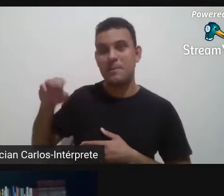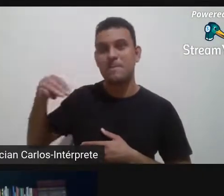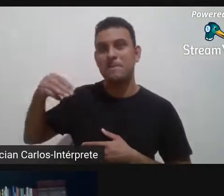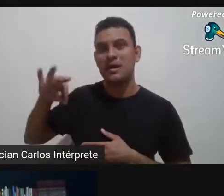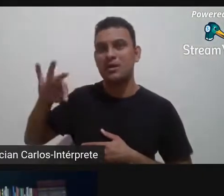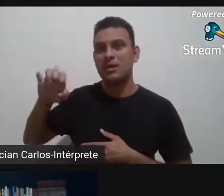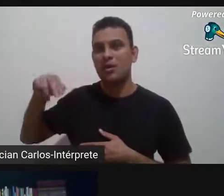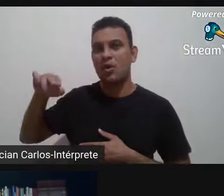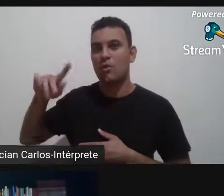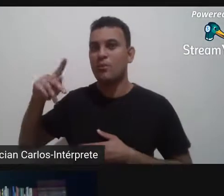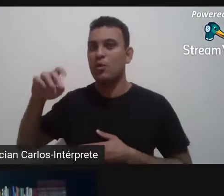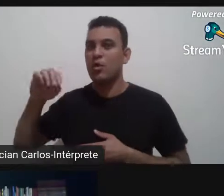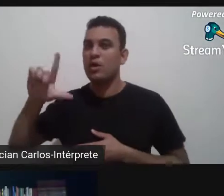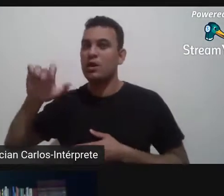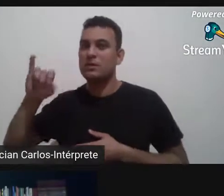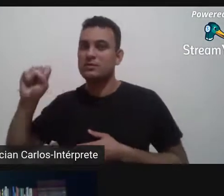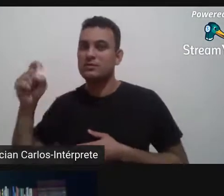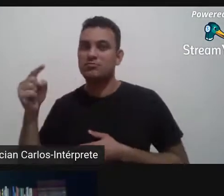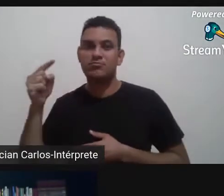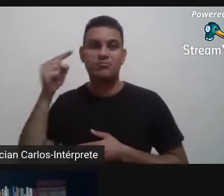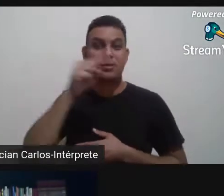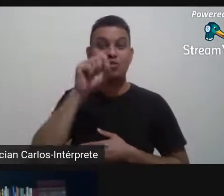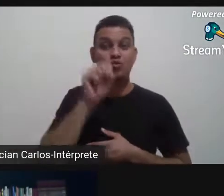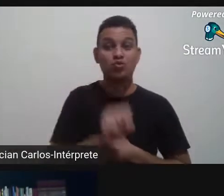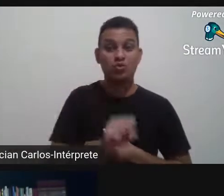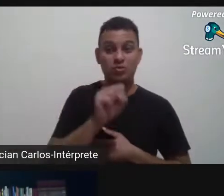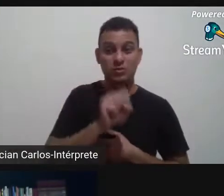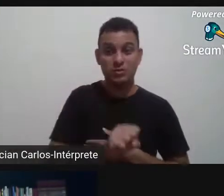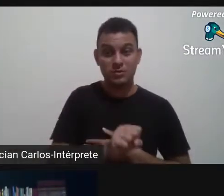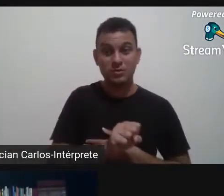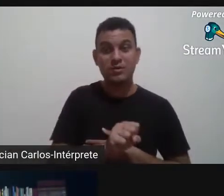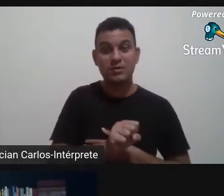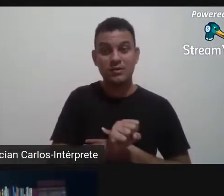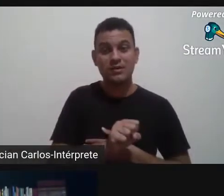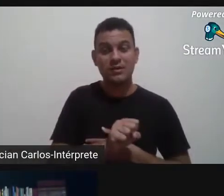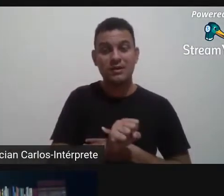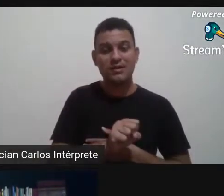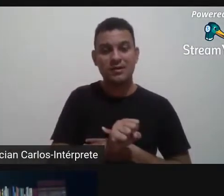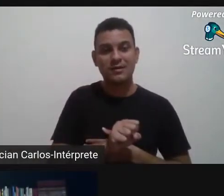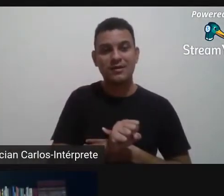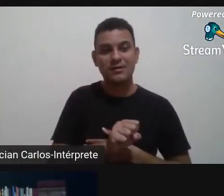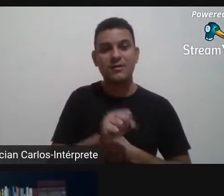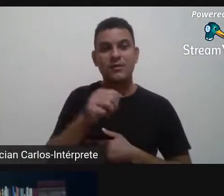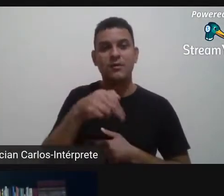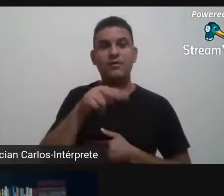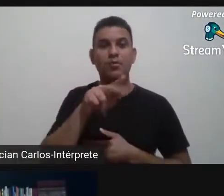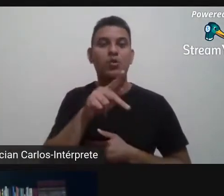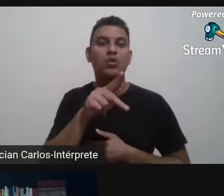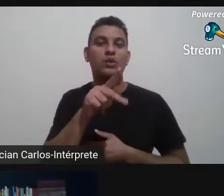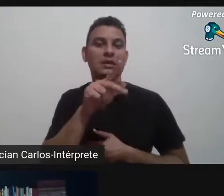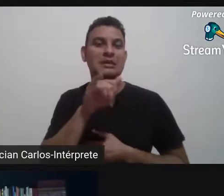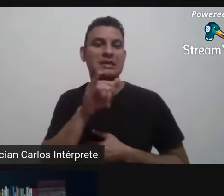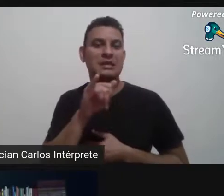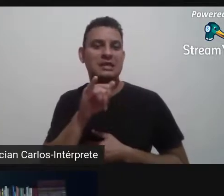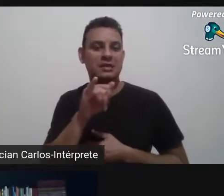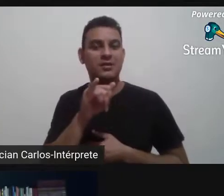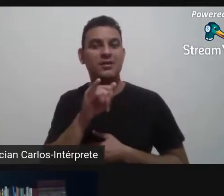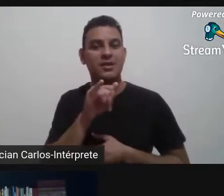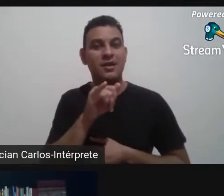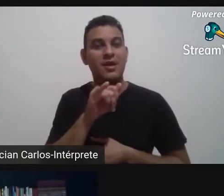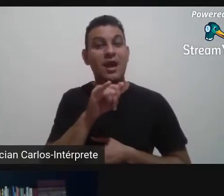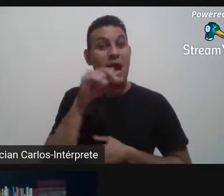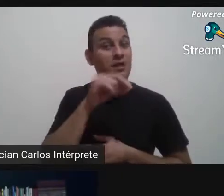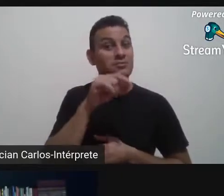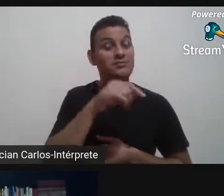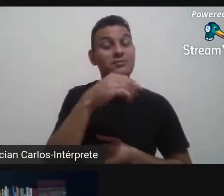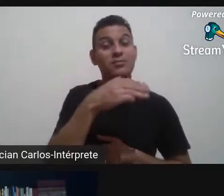Mantenópolis, e vindo para cá, para o sul do estado, Muqui. E nós tivemos essa experiência também, né?